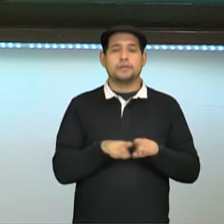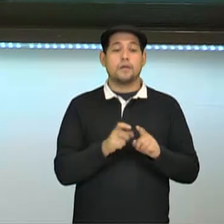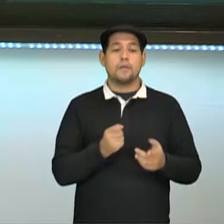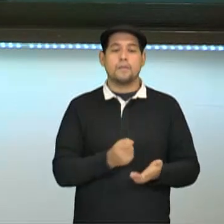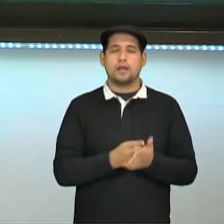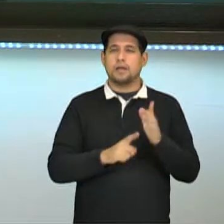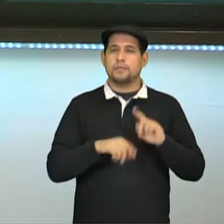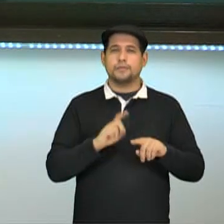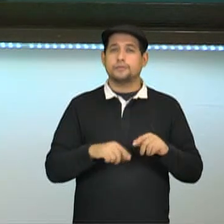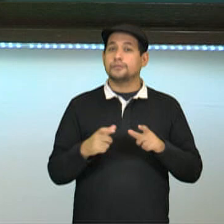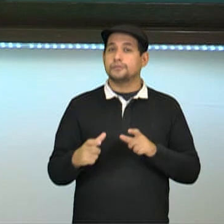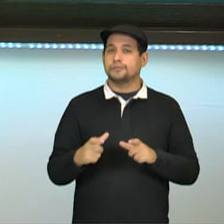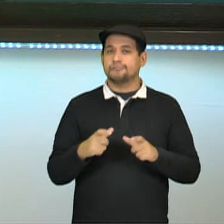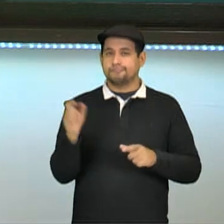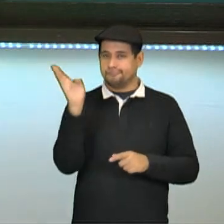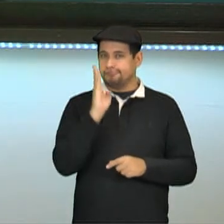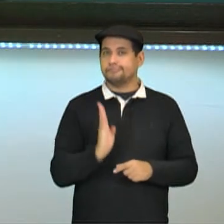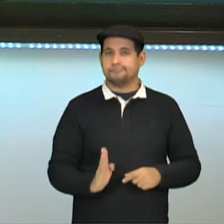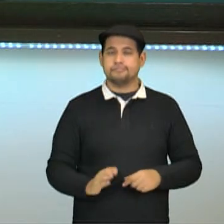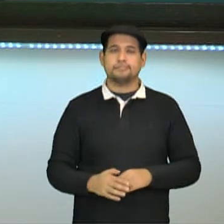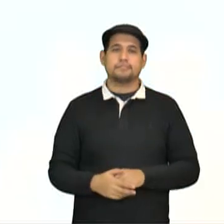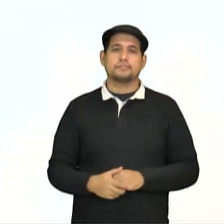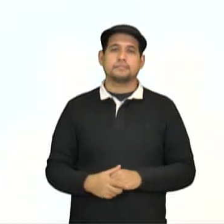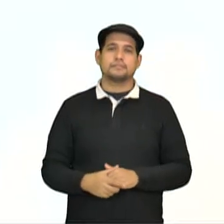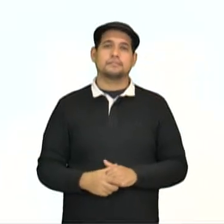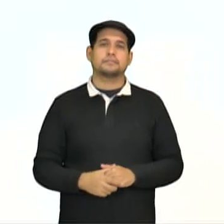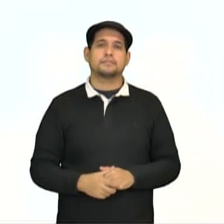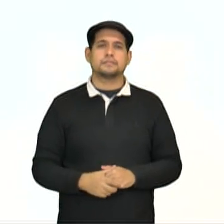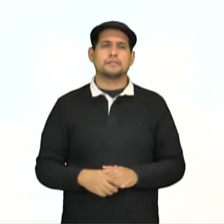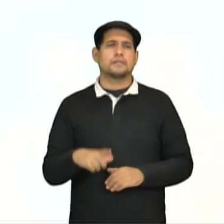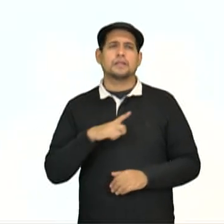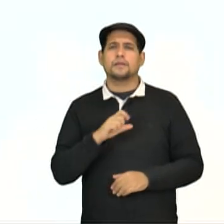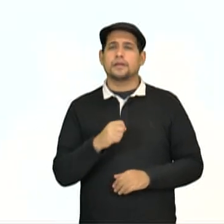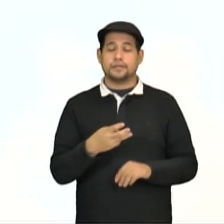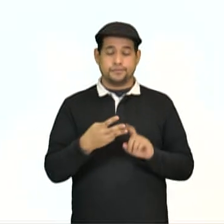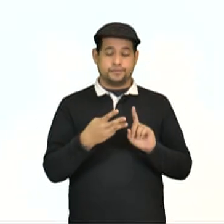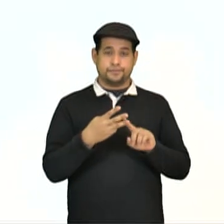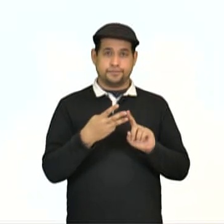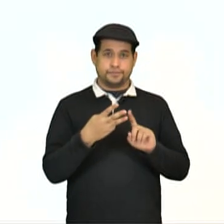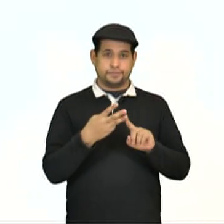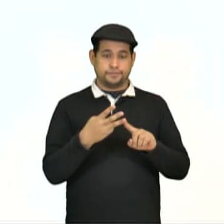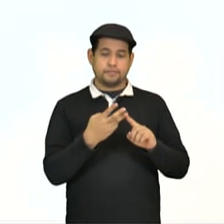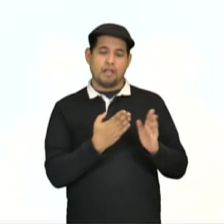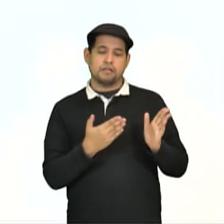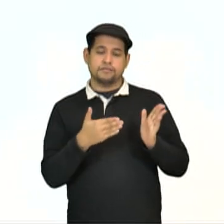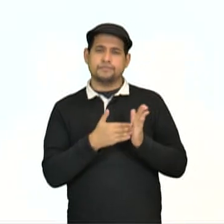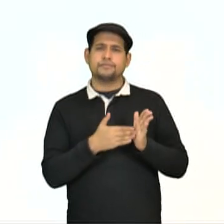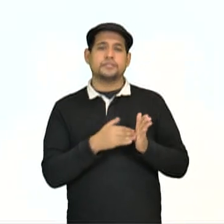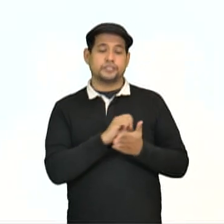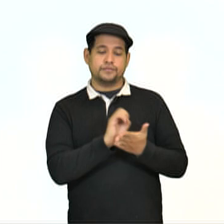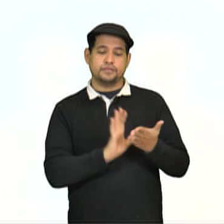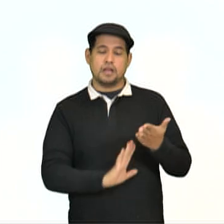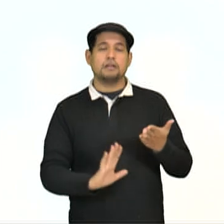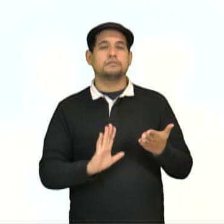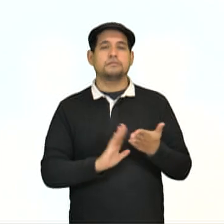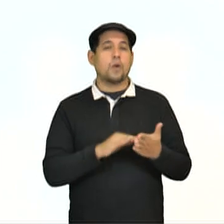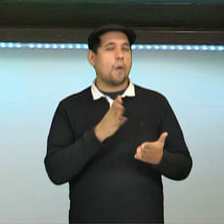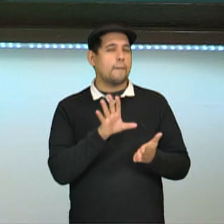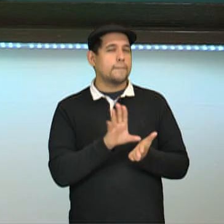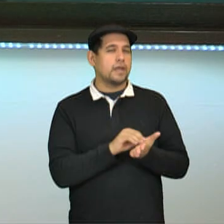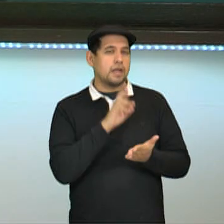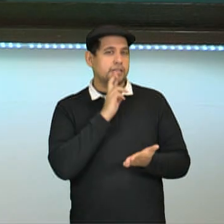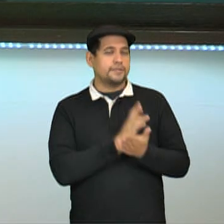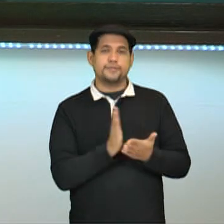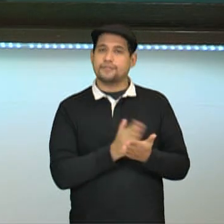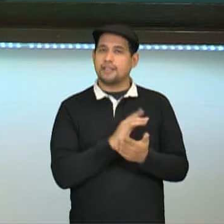comprar produtos nacionais. Temos a nossa terceira e última atividade. Copiem e respondam no caderno